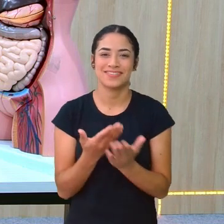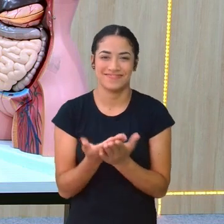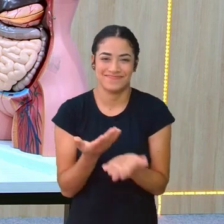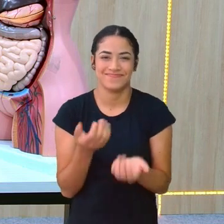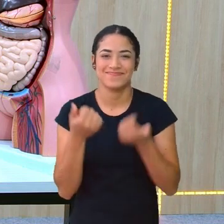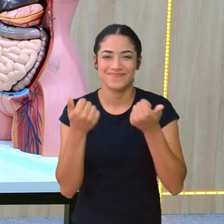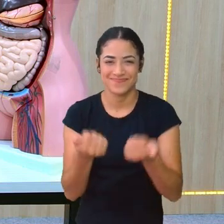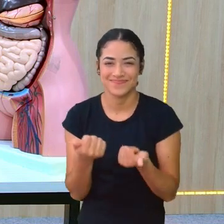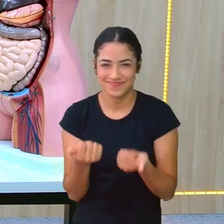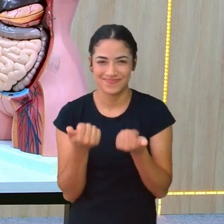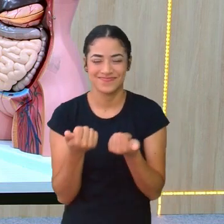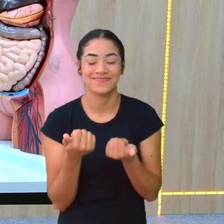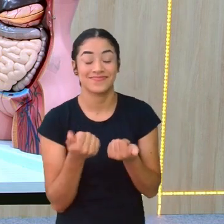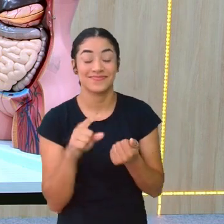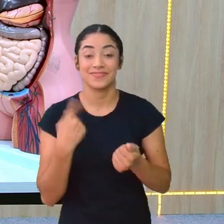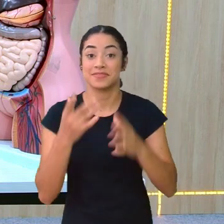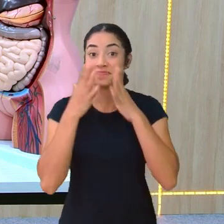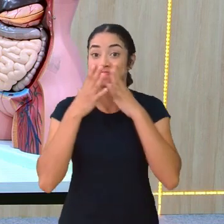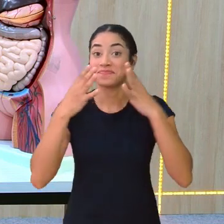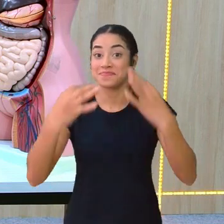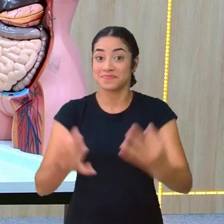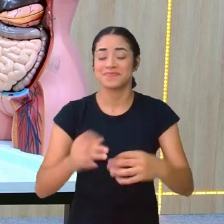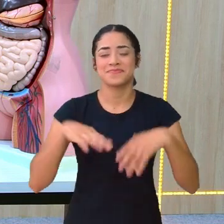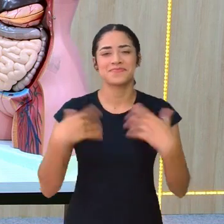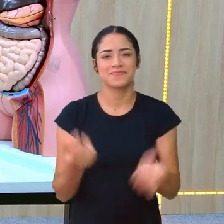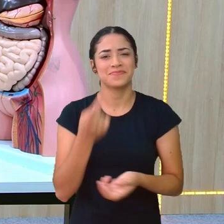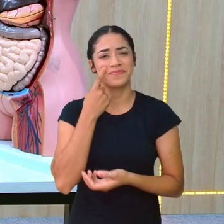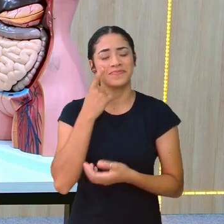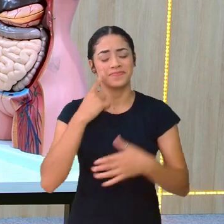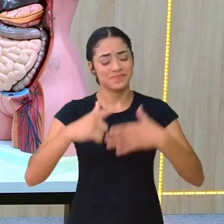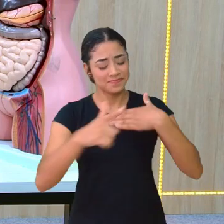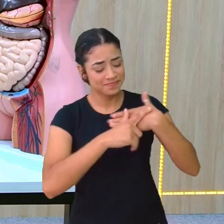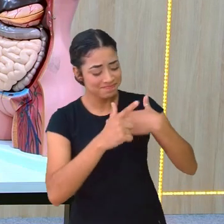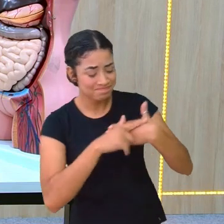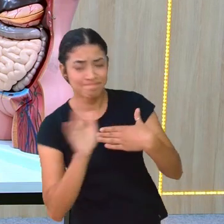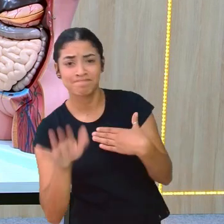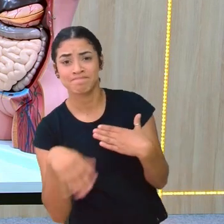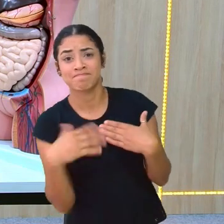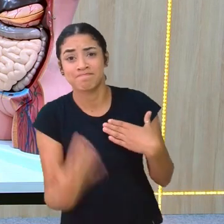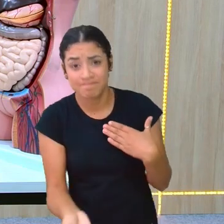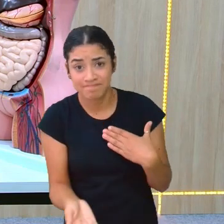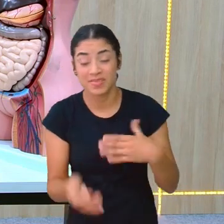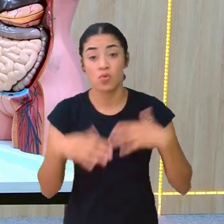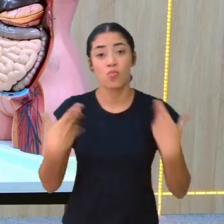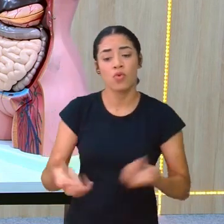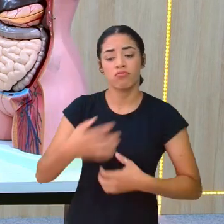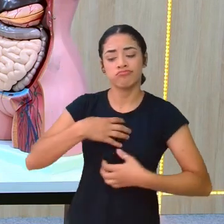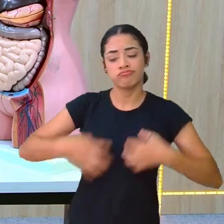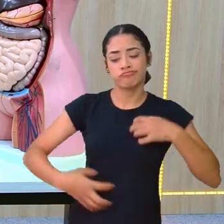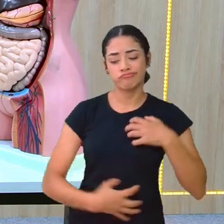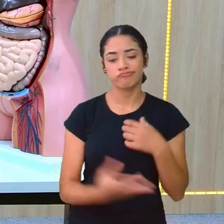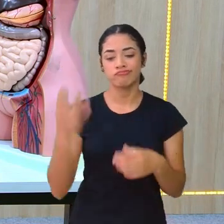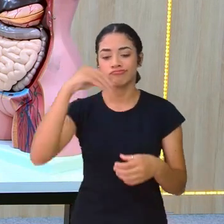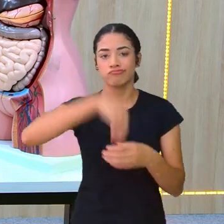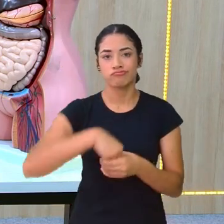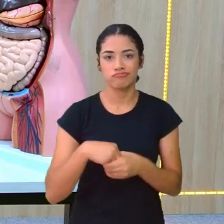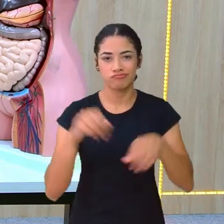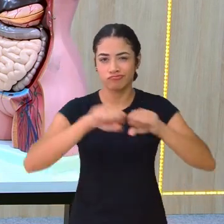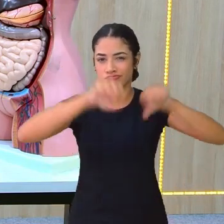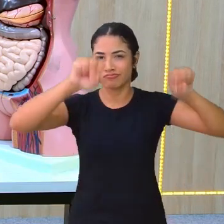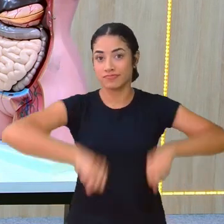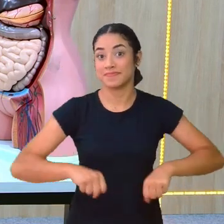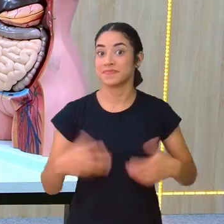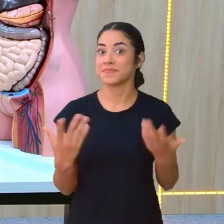aí bem ligadinhos para a gente ver qual é a função desse sistema digestório, quais são os órgãos que participam, que a gente tem